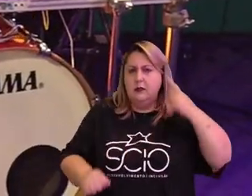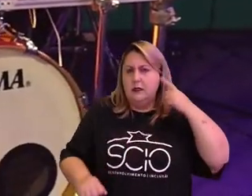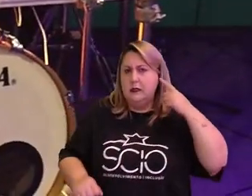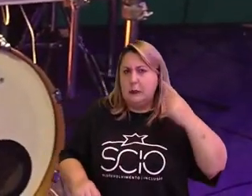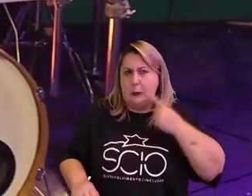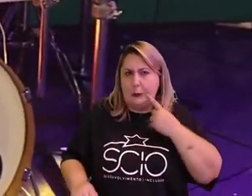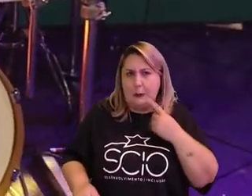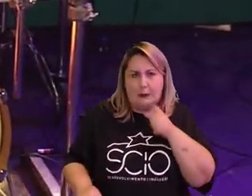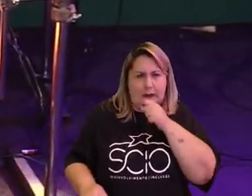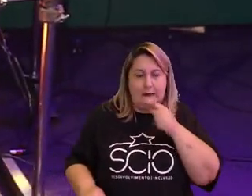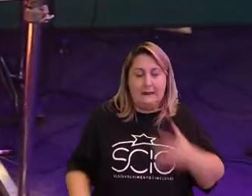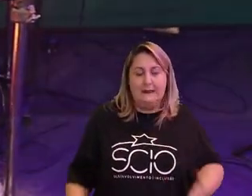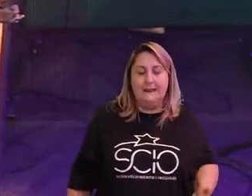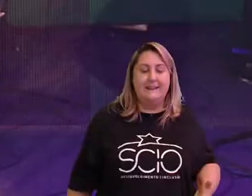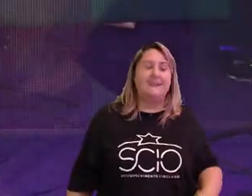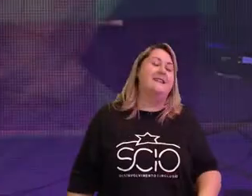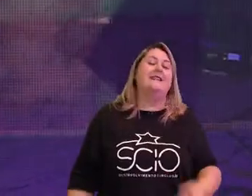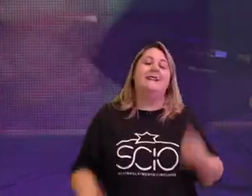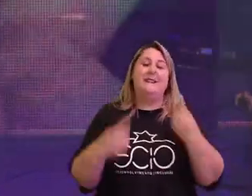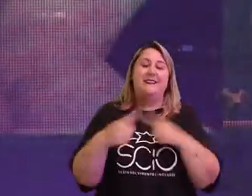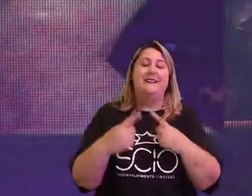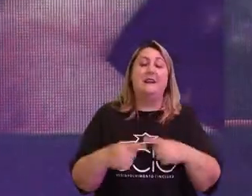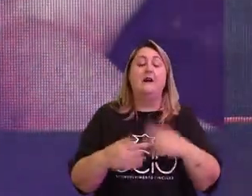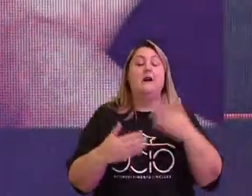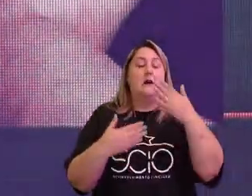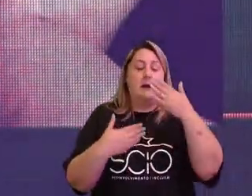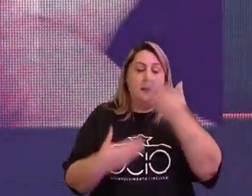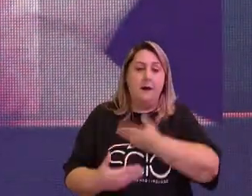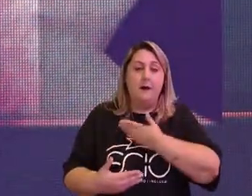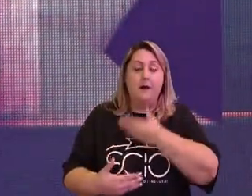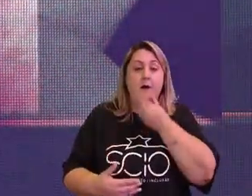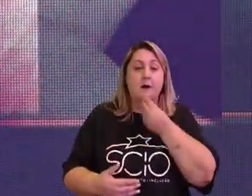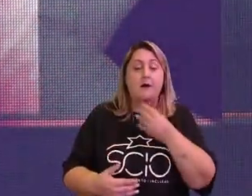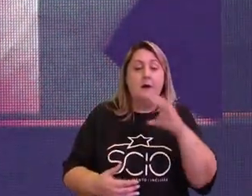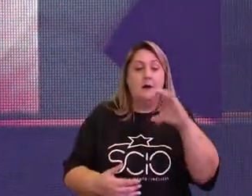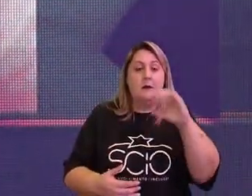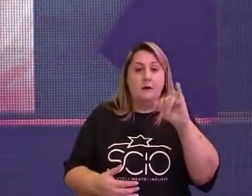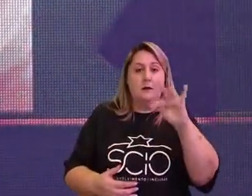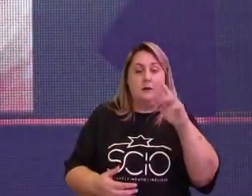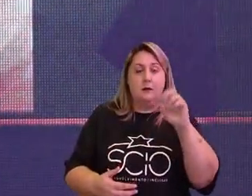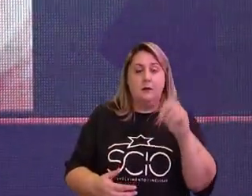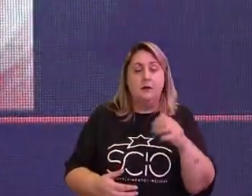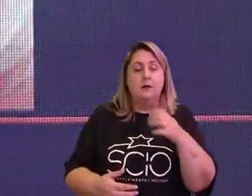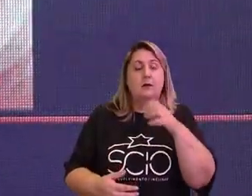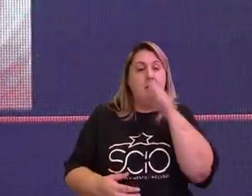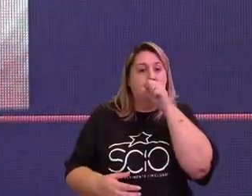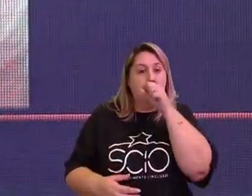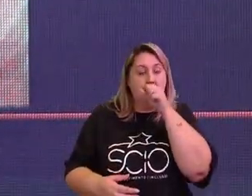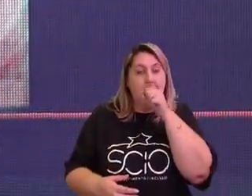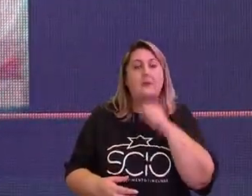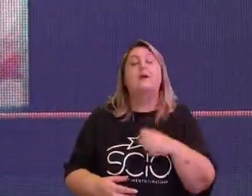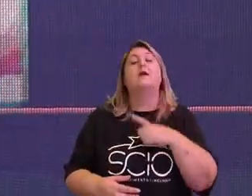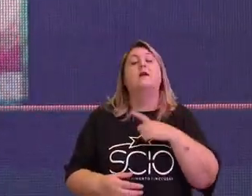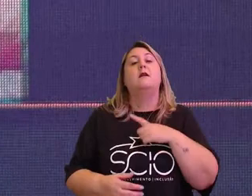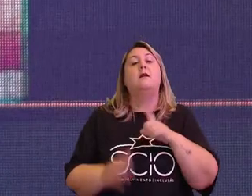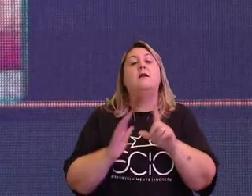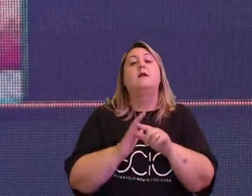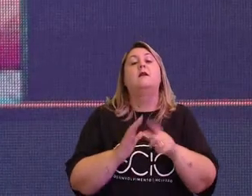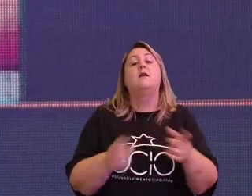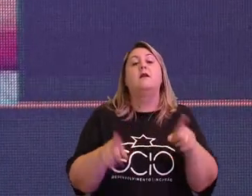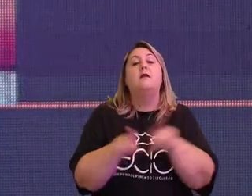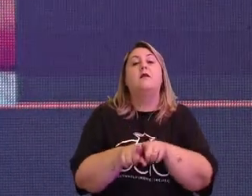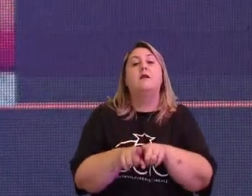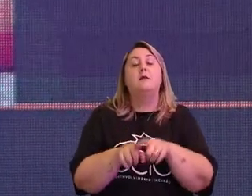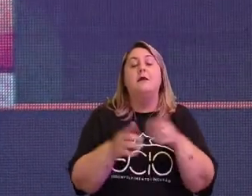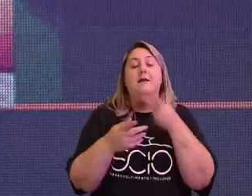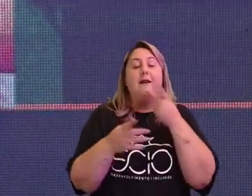problema, Gabi. Boa! Pessoal, meus amigos, minhas amigas, Citrosuco, Cipate, Cipater 2020, daqui a pouquinho eu volto